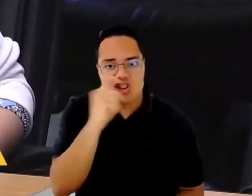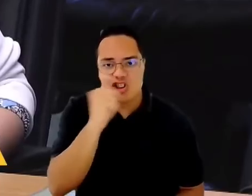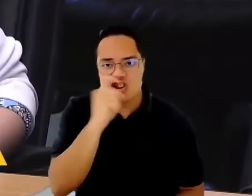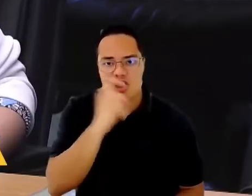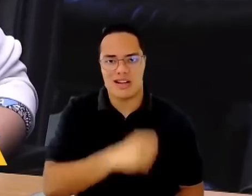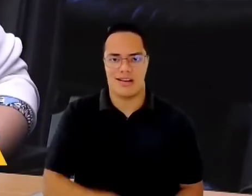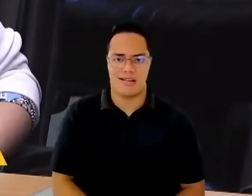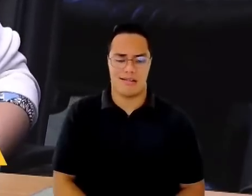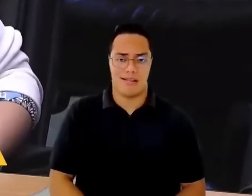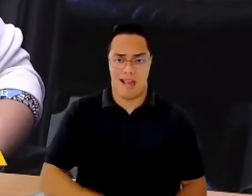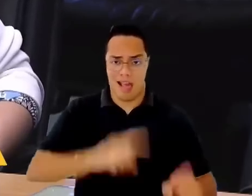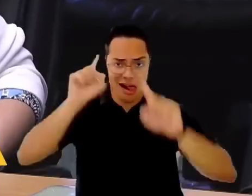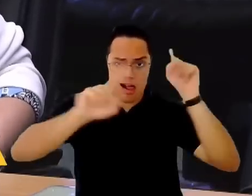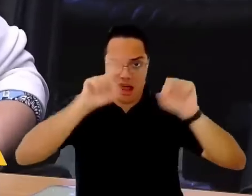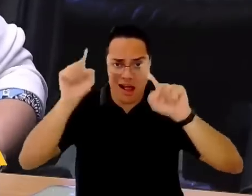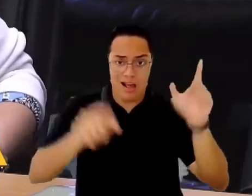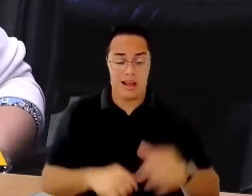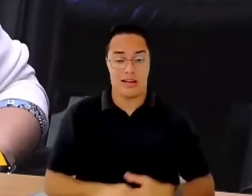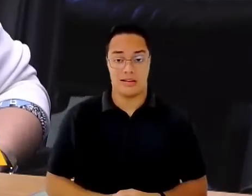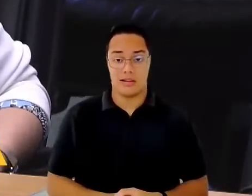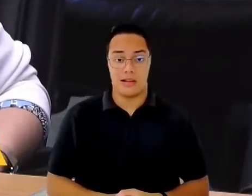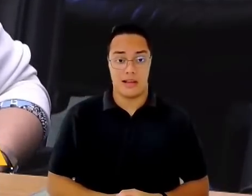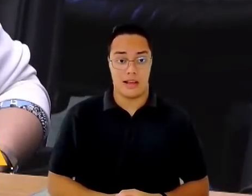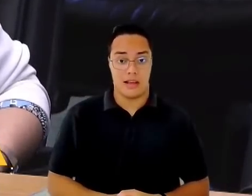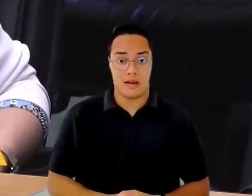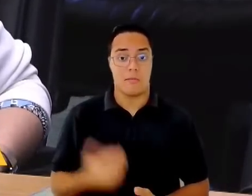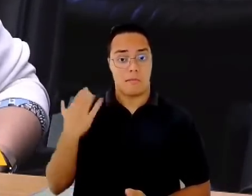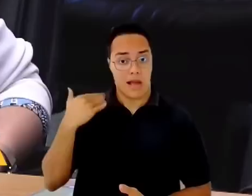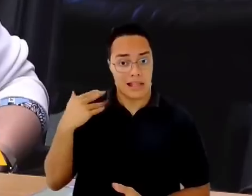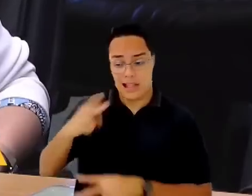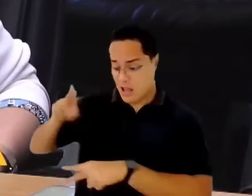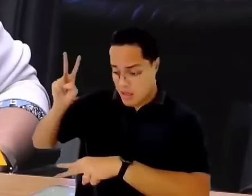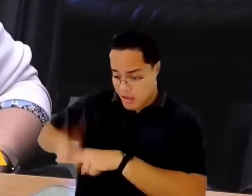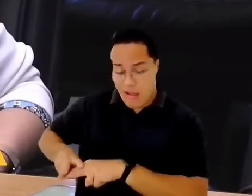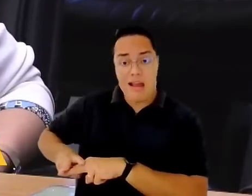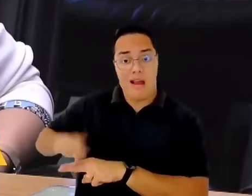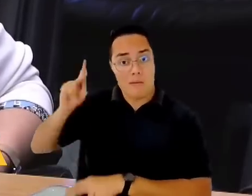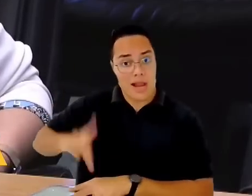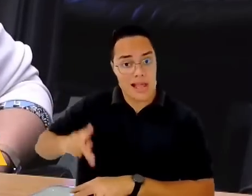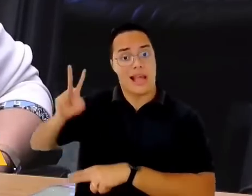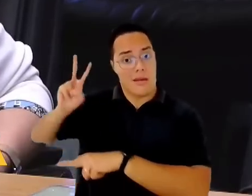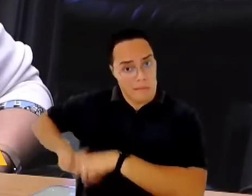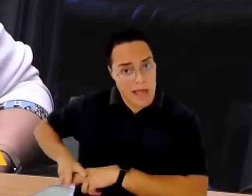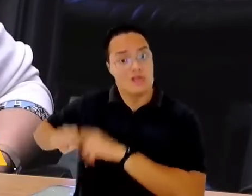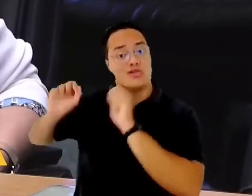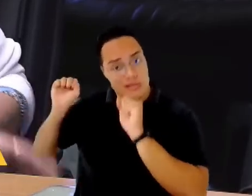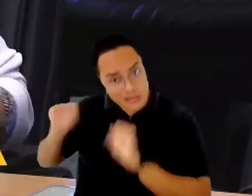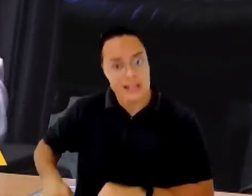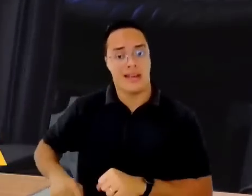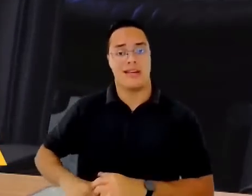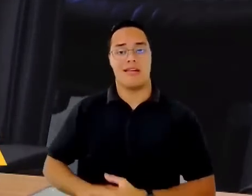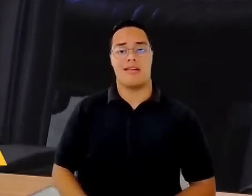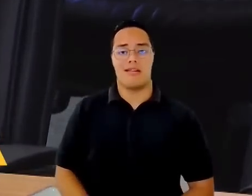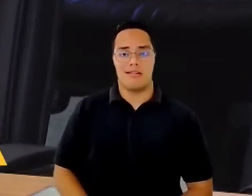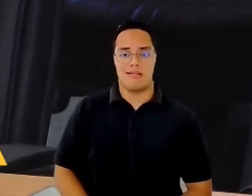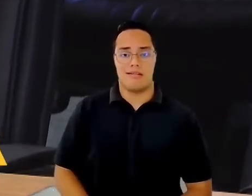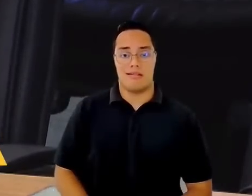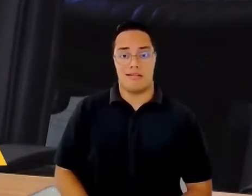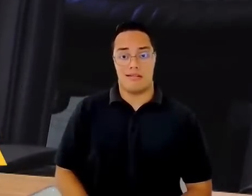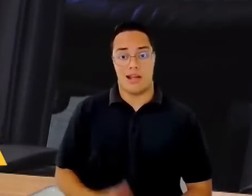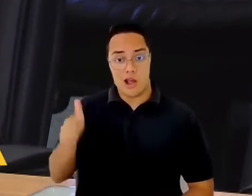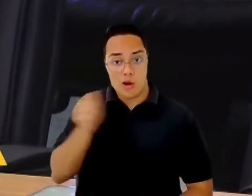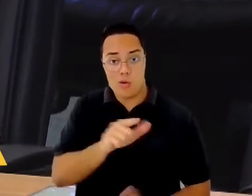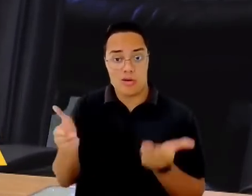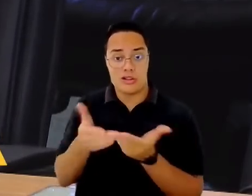temos um ex-presidente que é ex condenado sim que é presidente E aí é um ponto